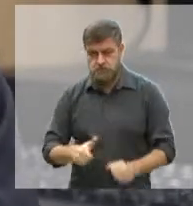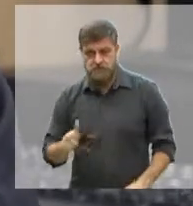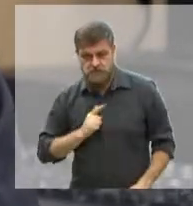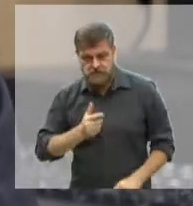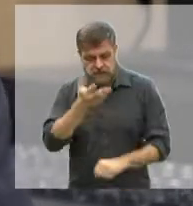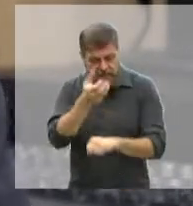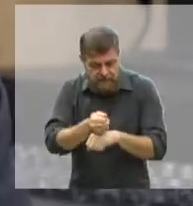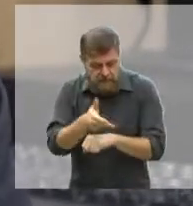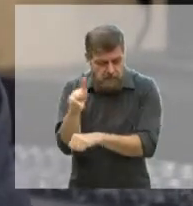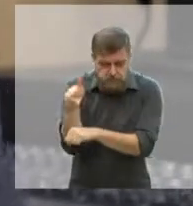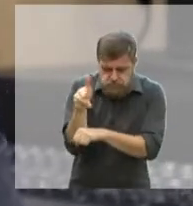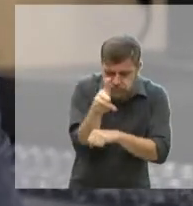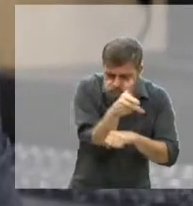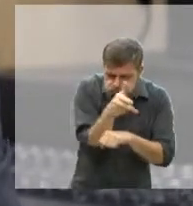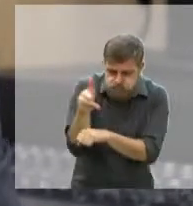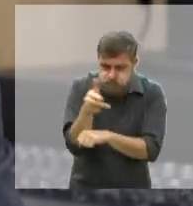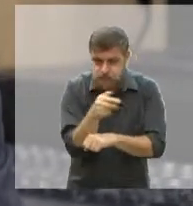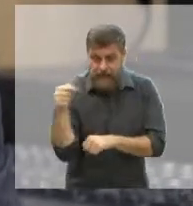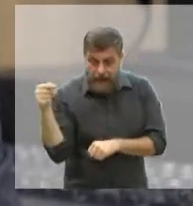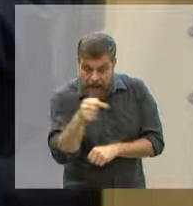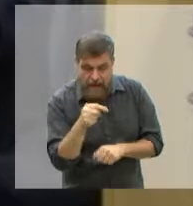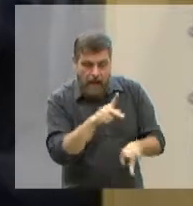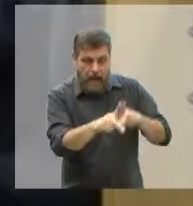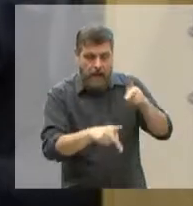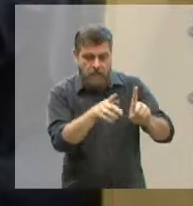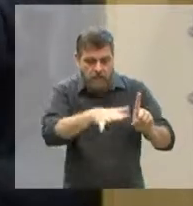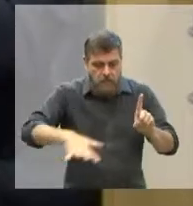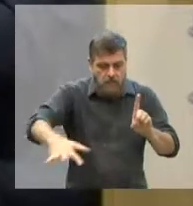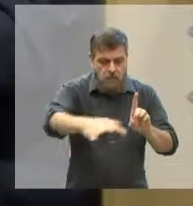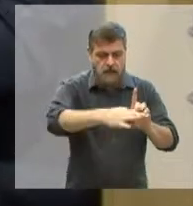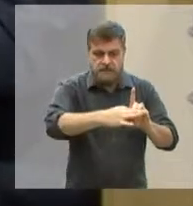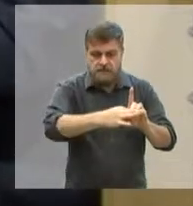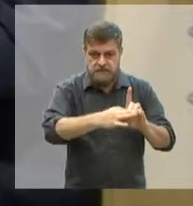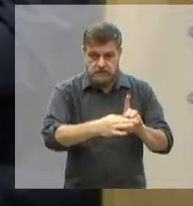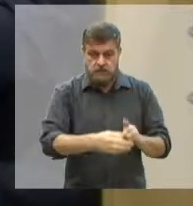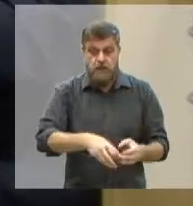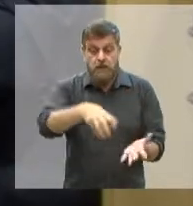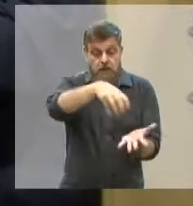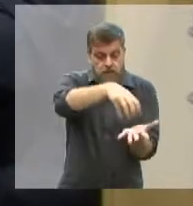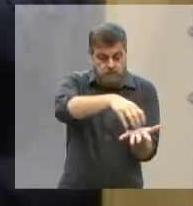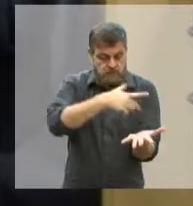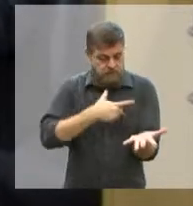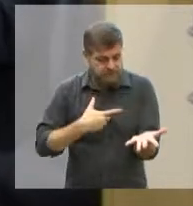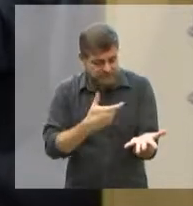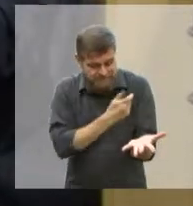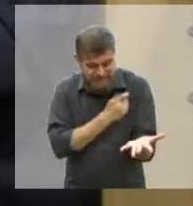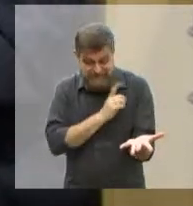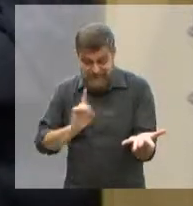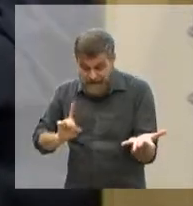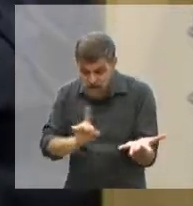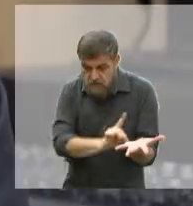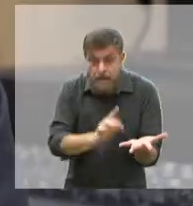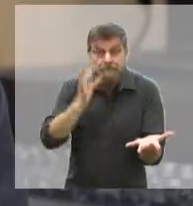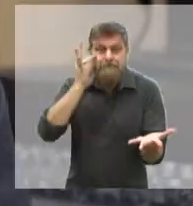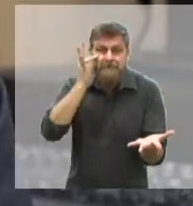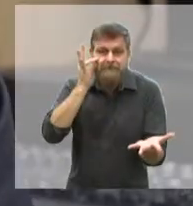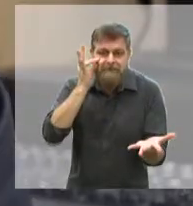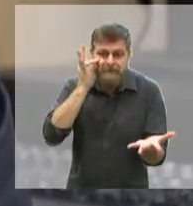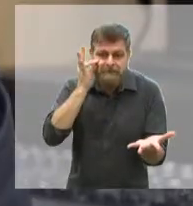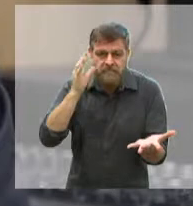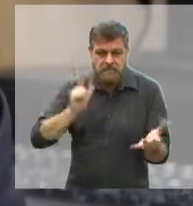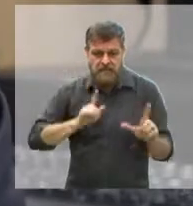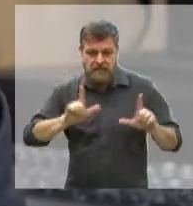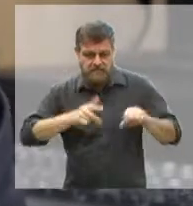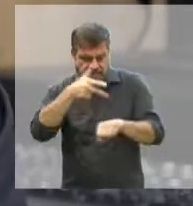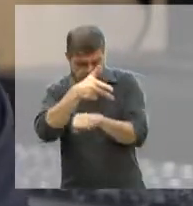vamos fazer um amplo debate diretamente com a população, próximo de onde acontece o cuidado, o atendimento em saúde. Né? A Comissão